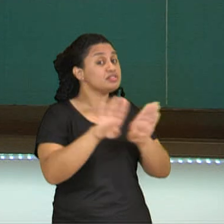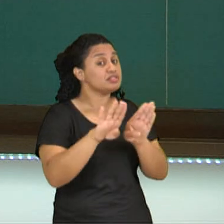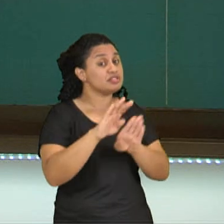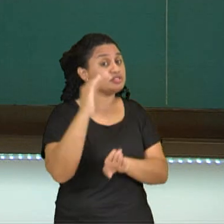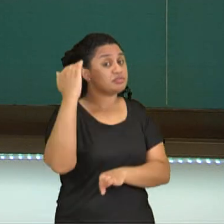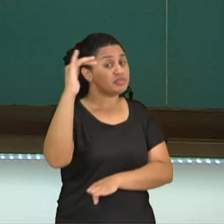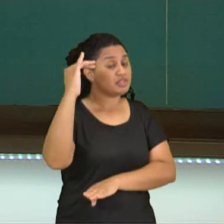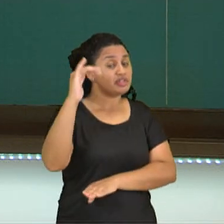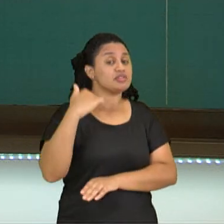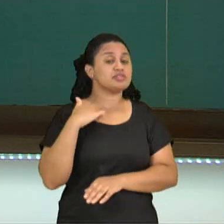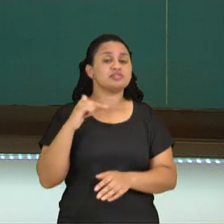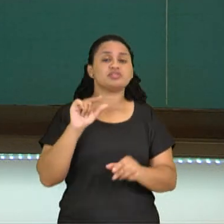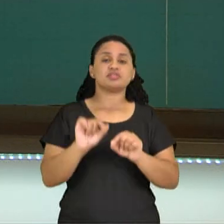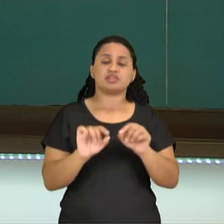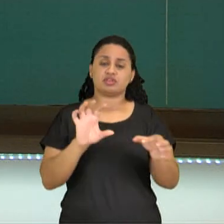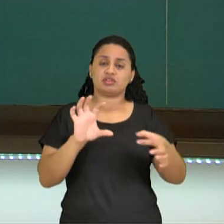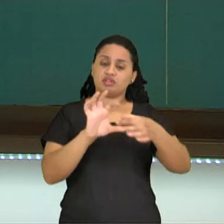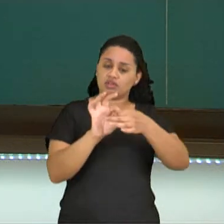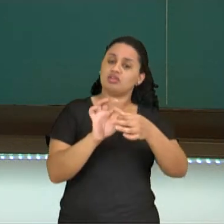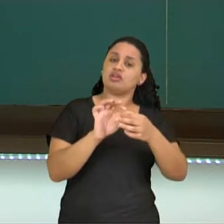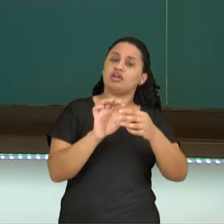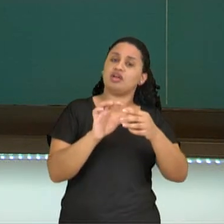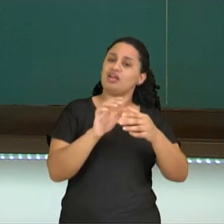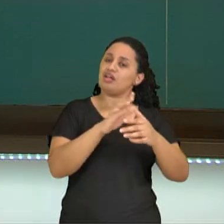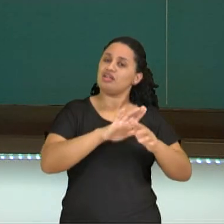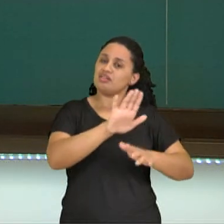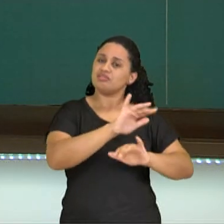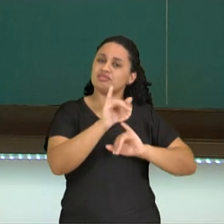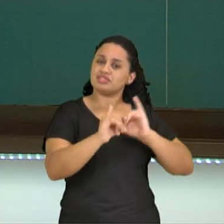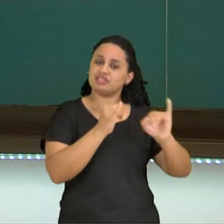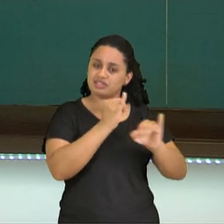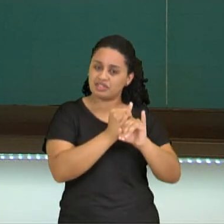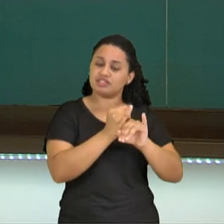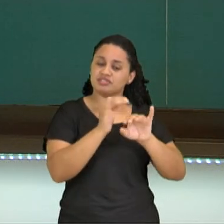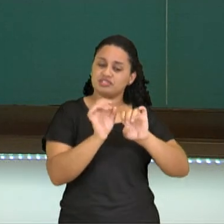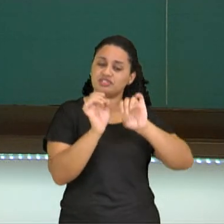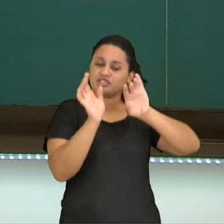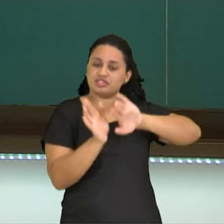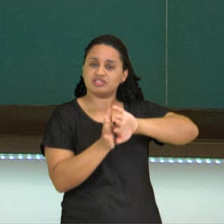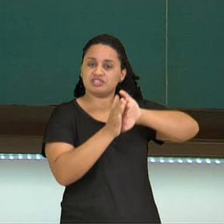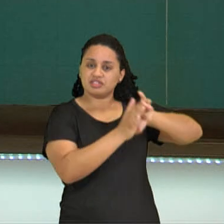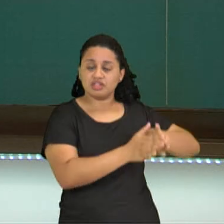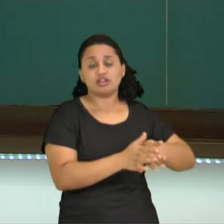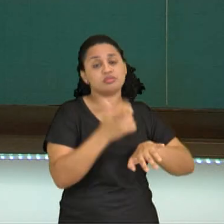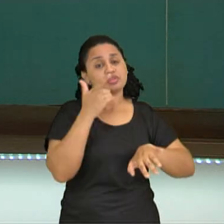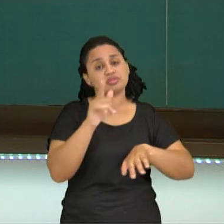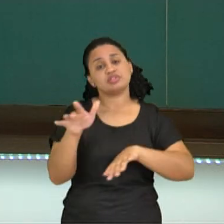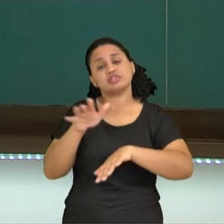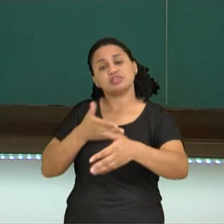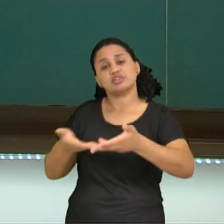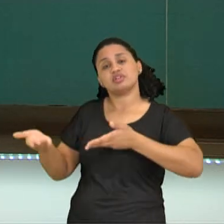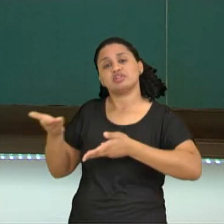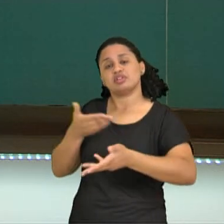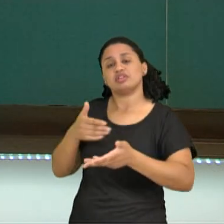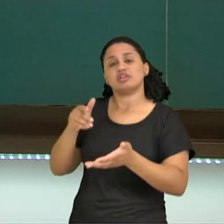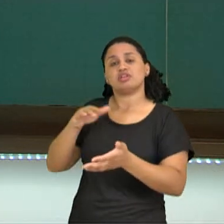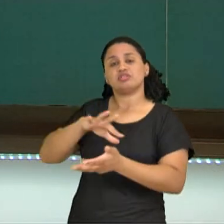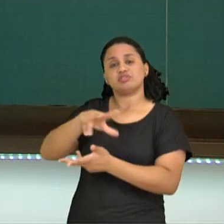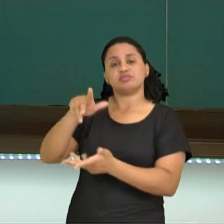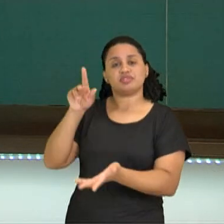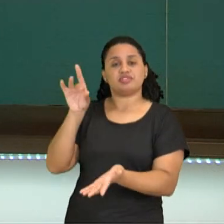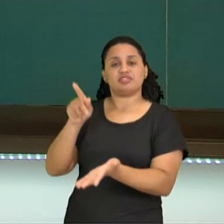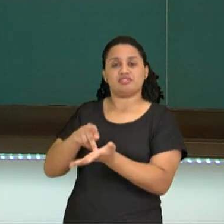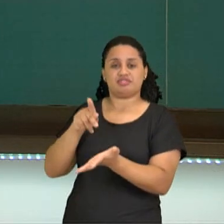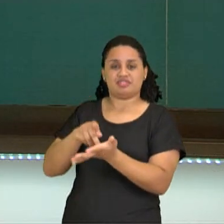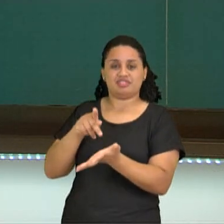conectarem do mundo virtual para se conectarem com o mundo real, né? Então a pessoa se distrai ali com o mundo virtual